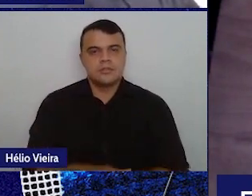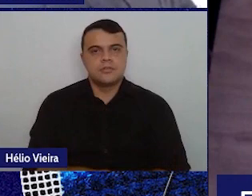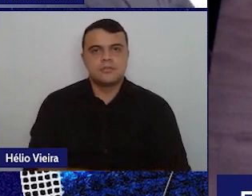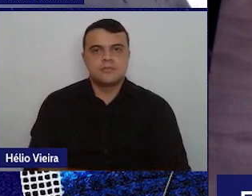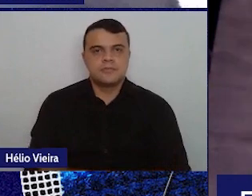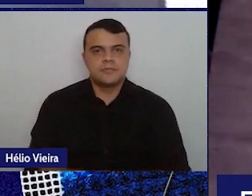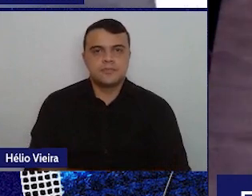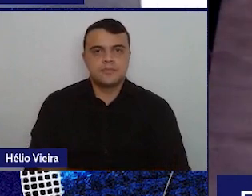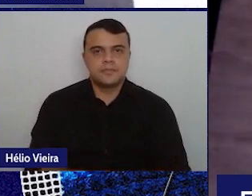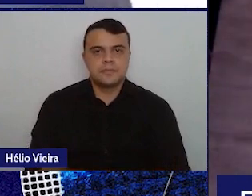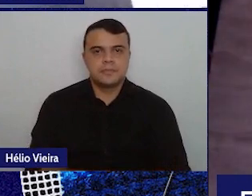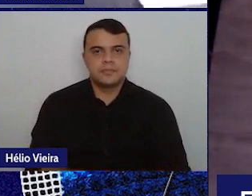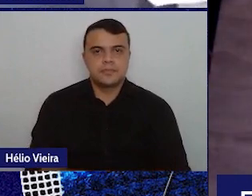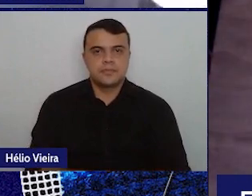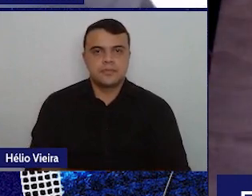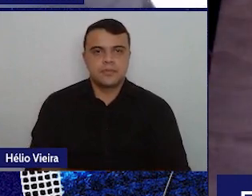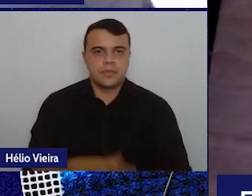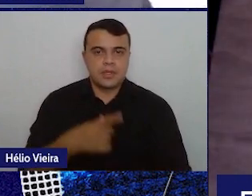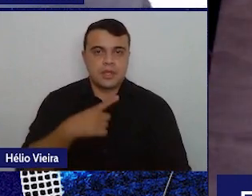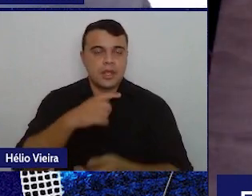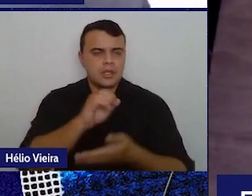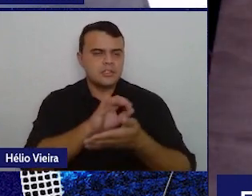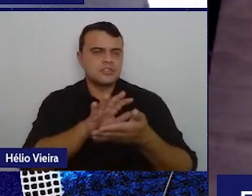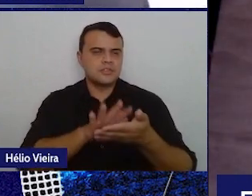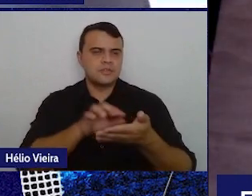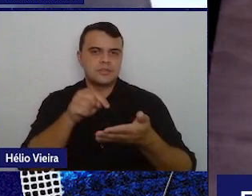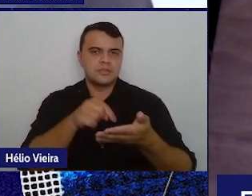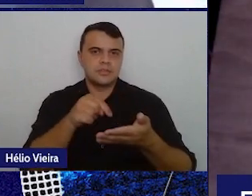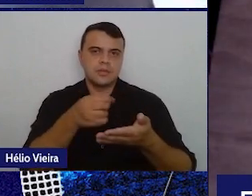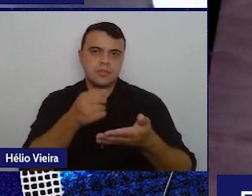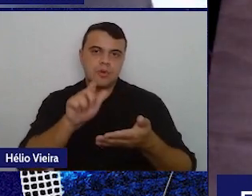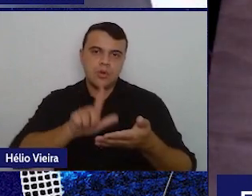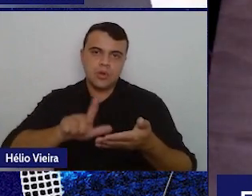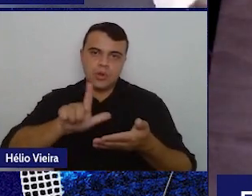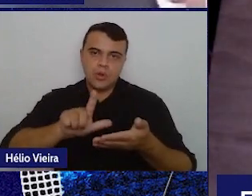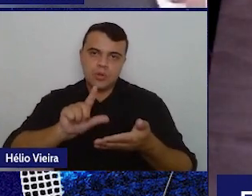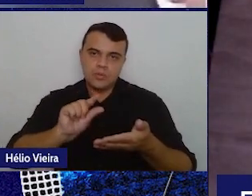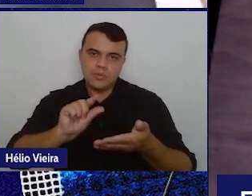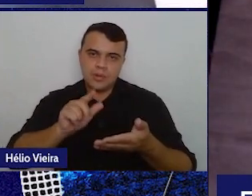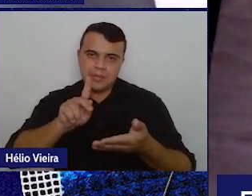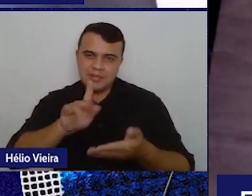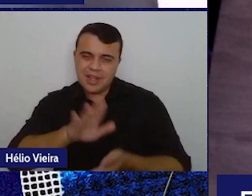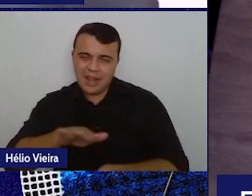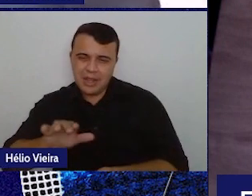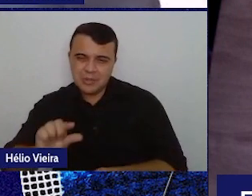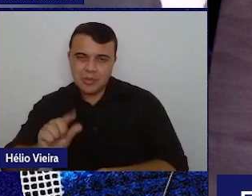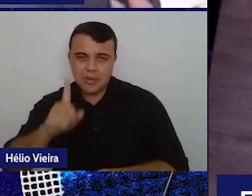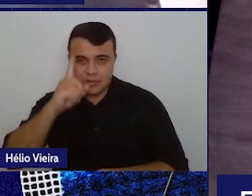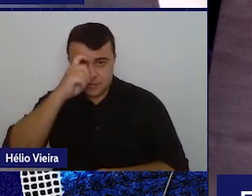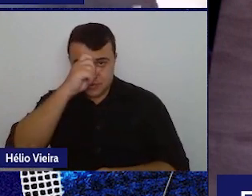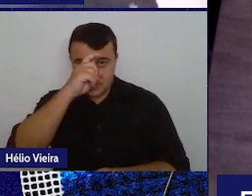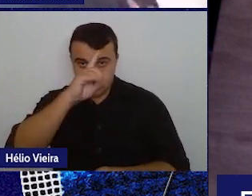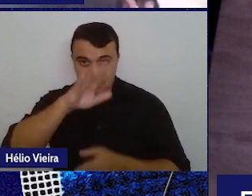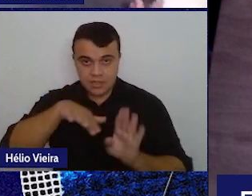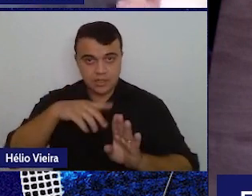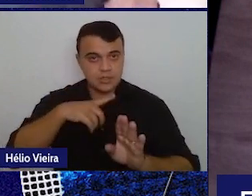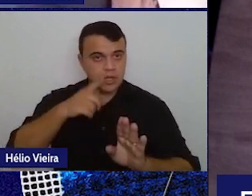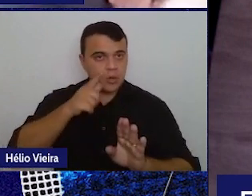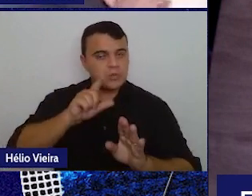imenso. É uma atividade muito, é lógico que muito pequeno, talvez tenha dificuldade, mas eu já